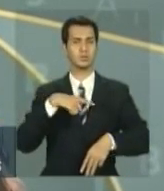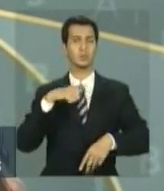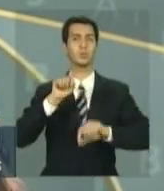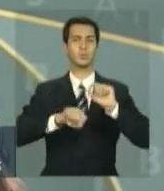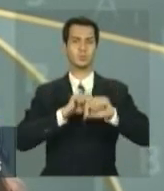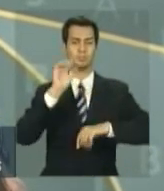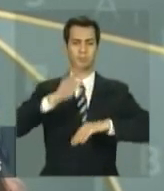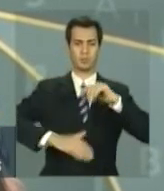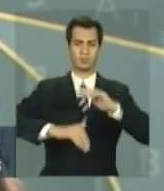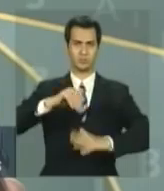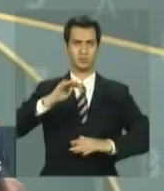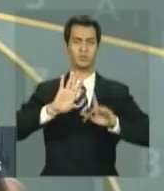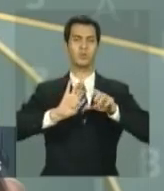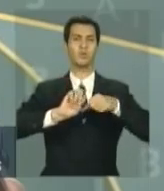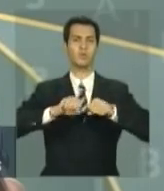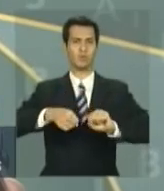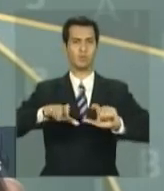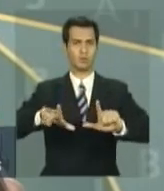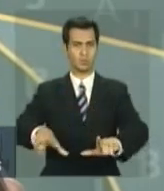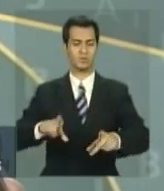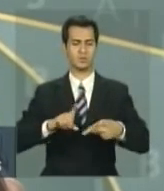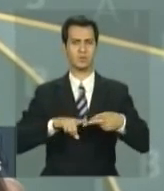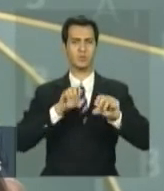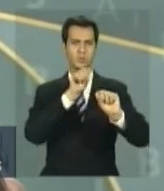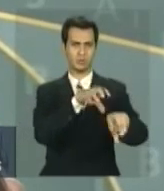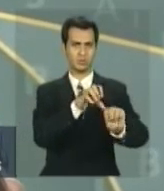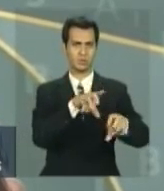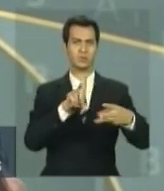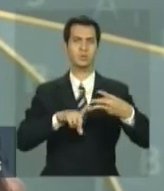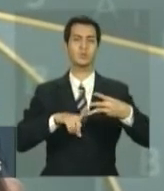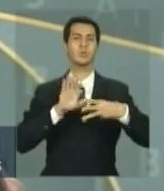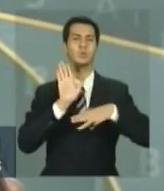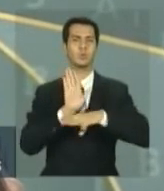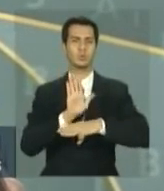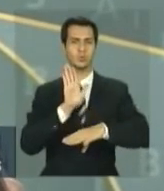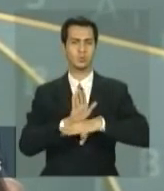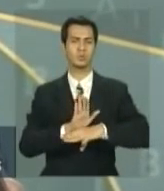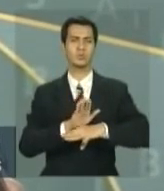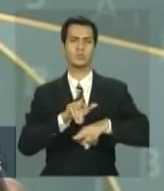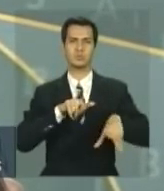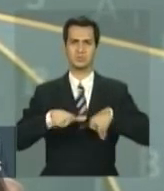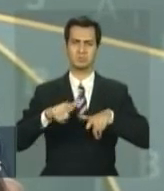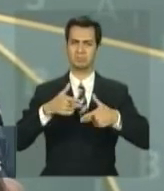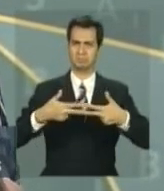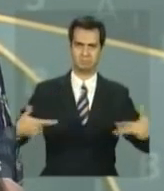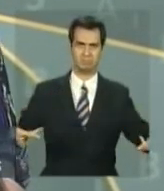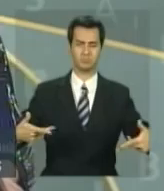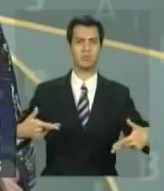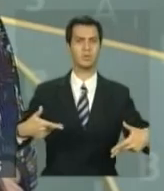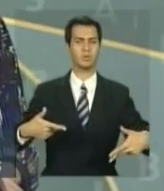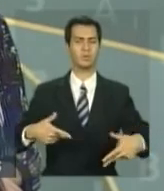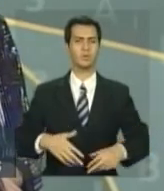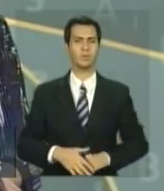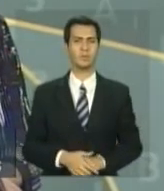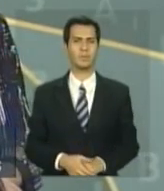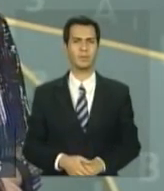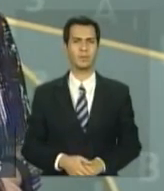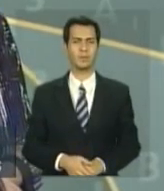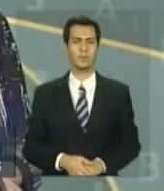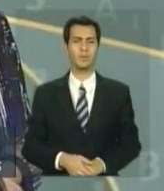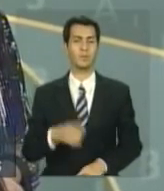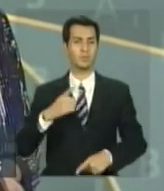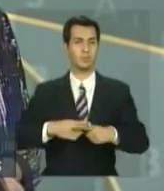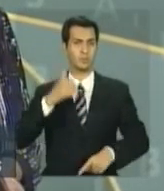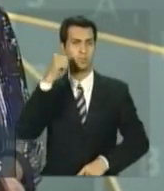formação profissional, da educação e das oportunidades que ela enseja. Para que as mulheres